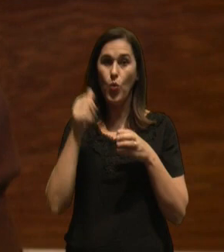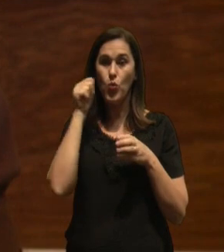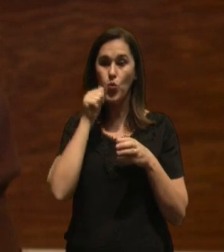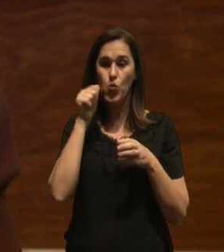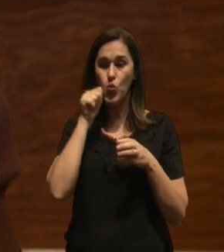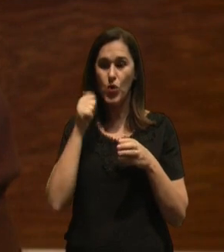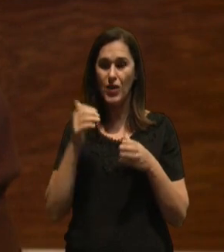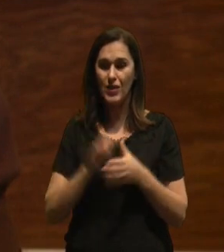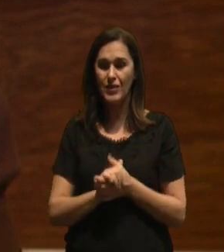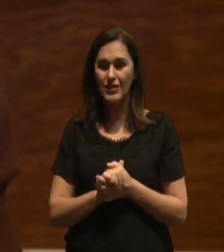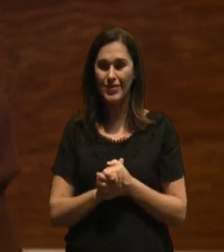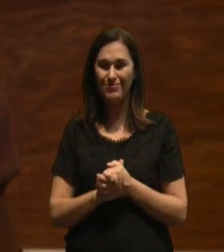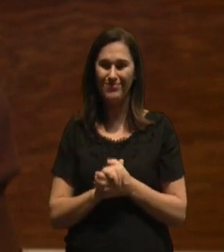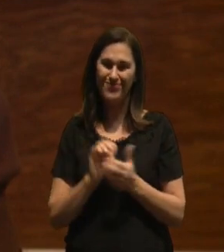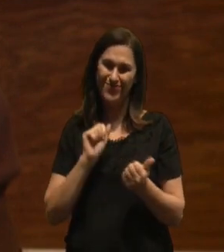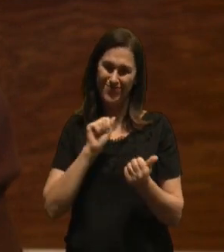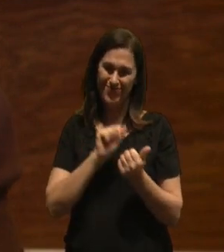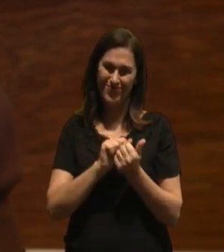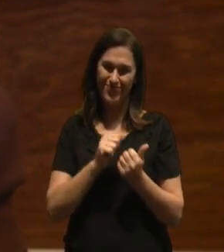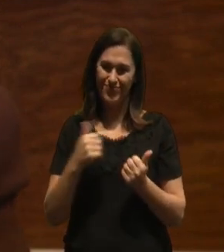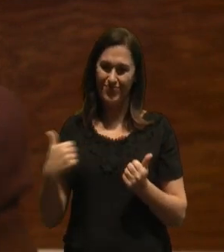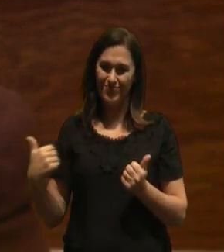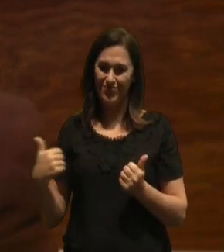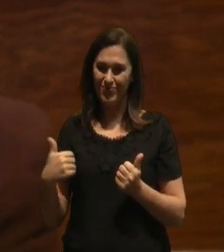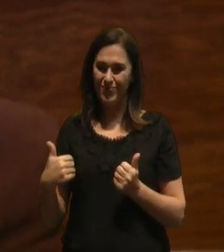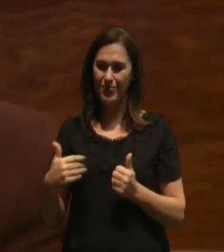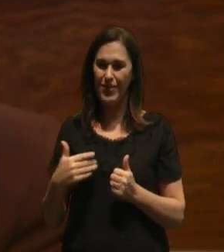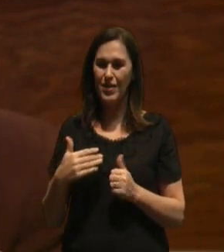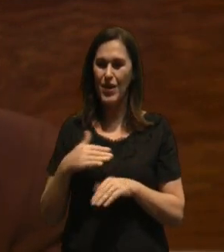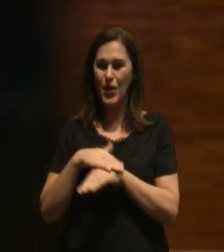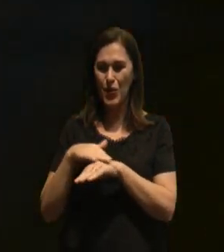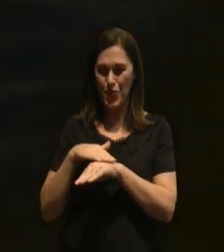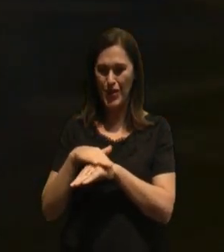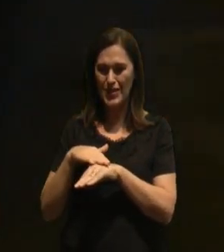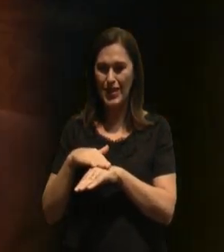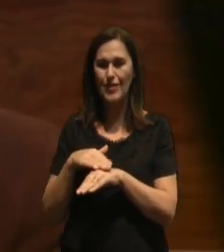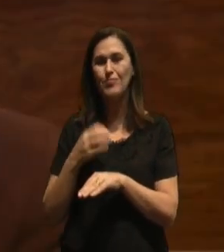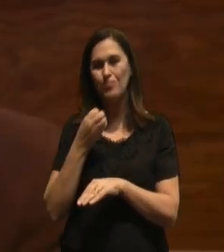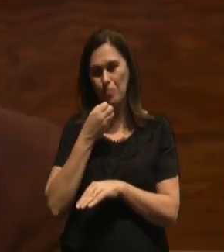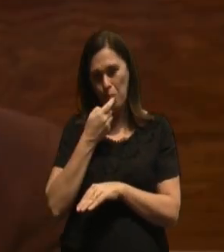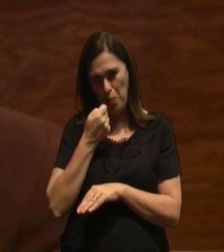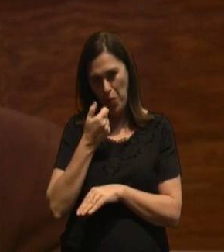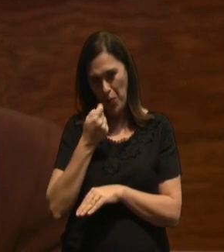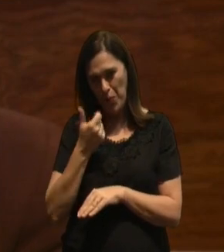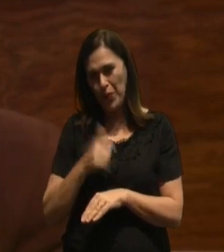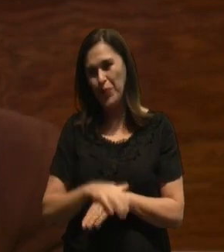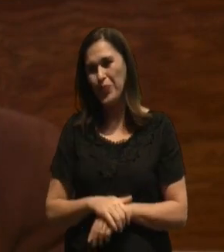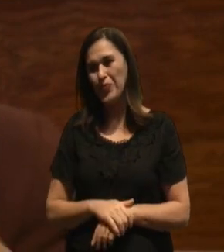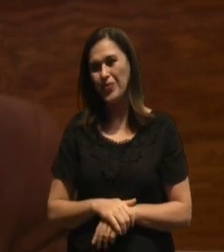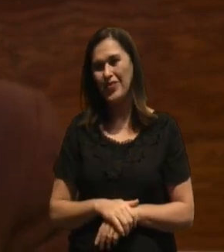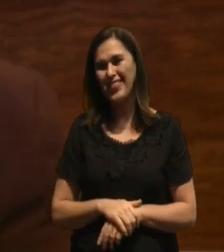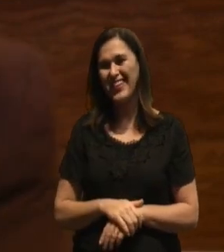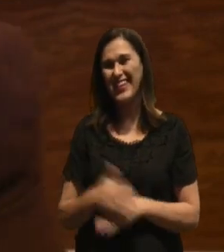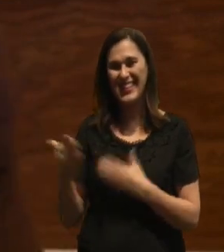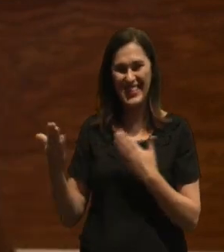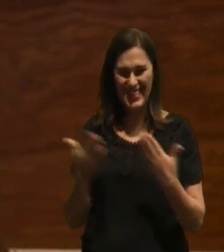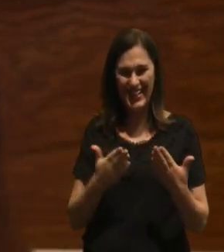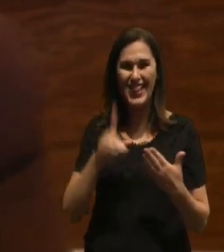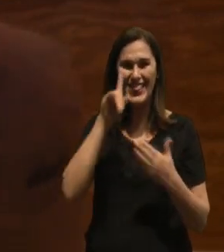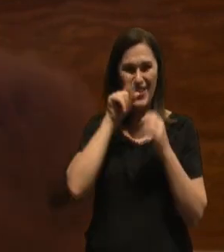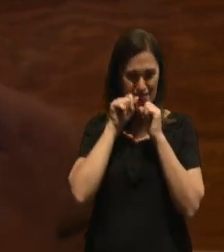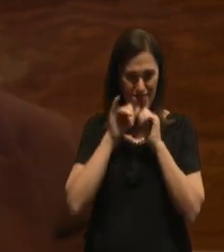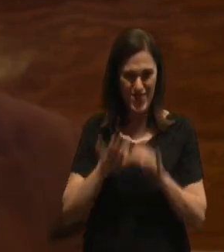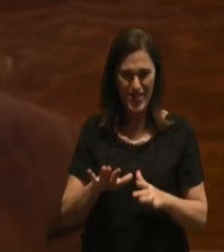ficar aqui mais próximo a ela, para que possamos conversar um pouco. Irmã Kátia, seja muito bem-vinda. Deus